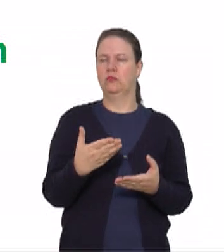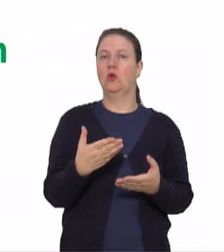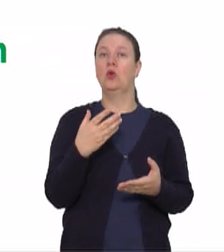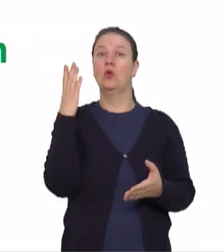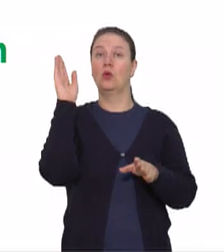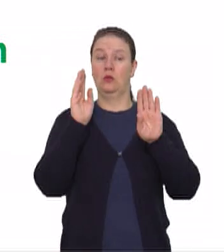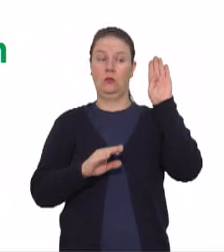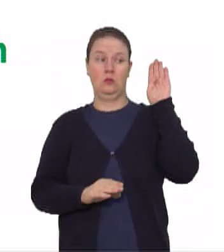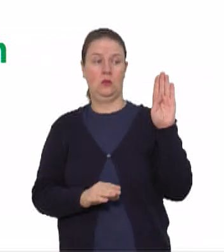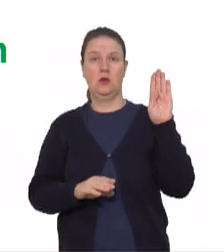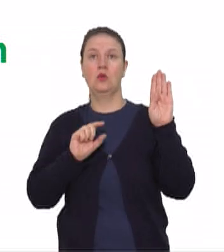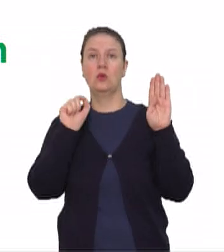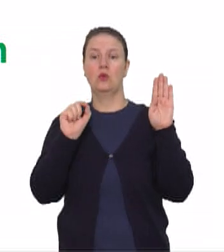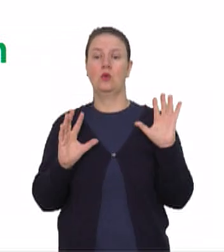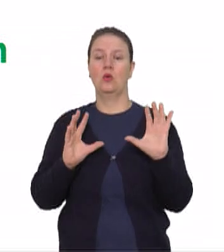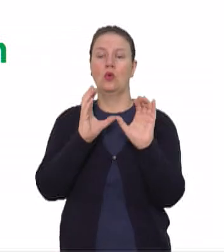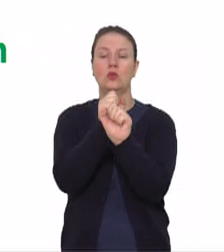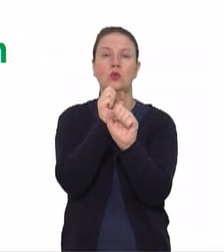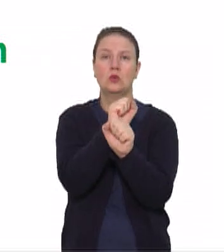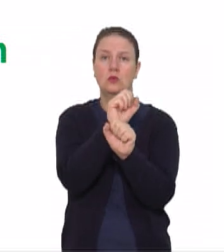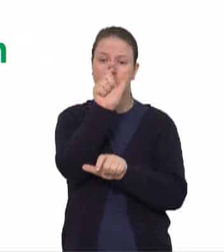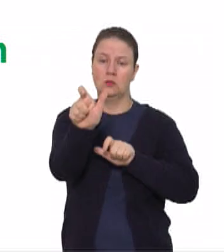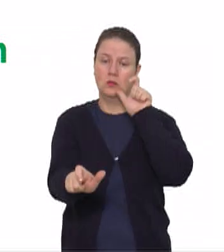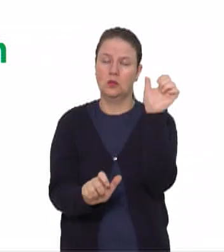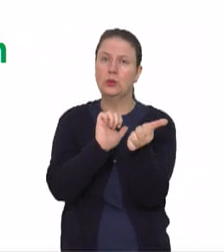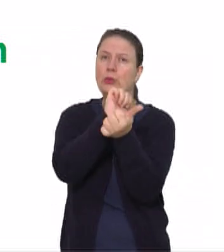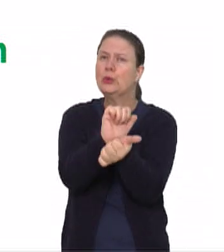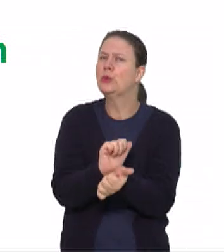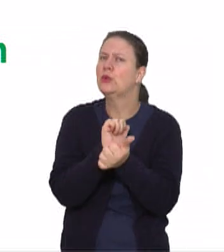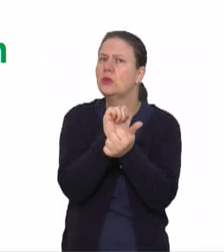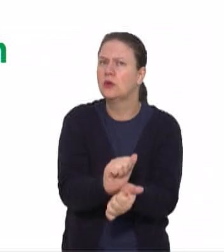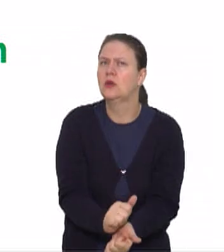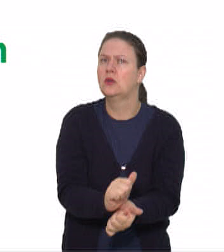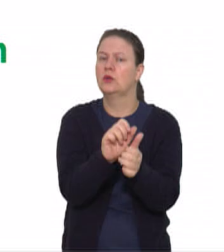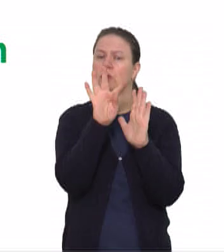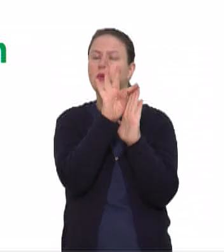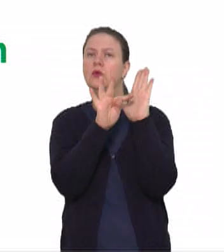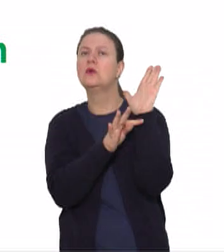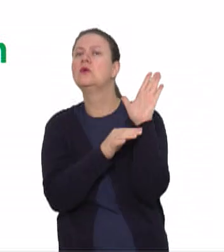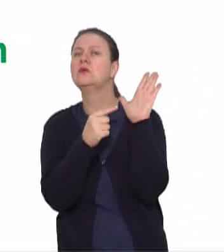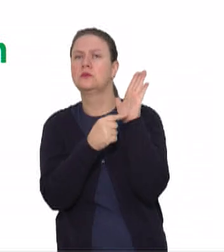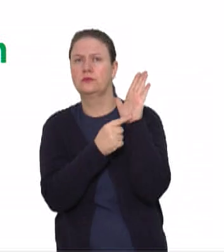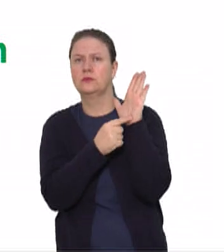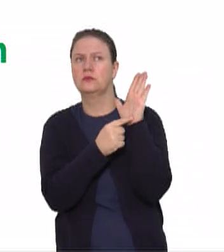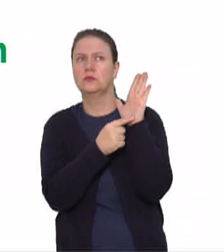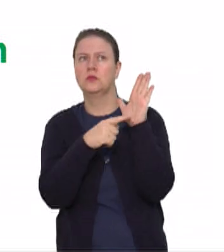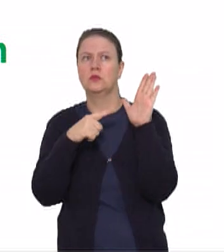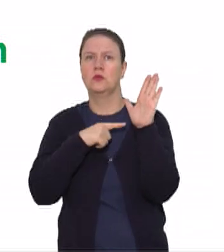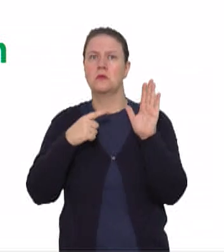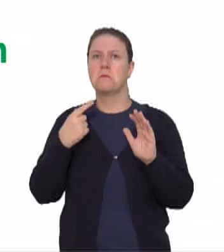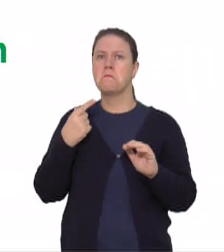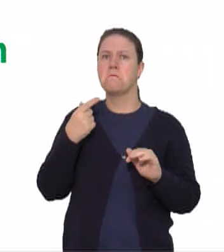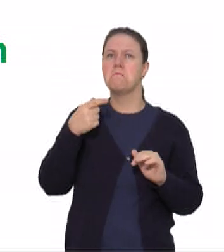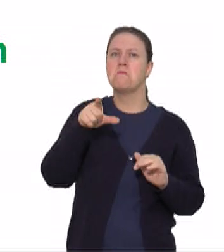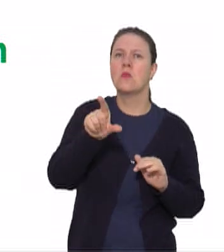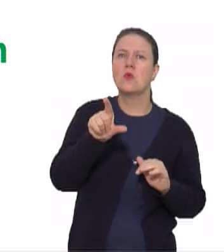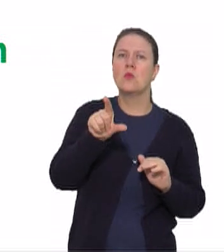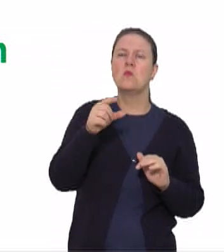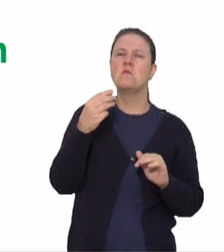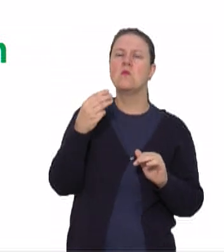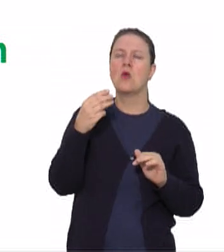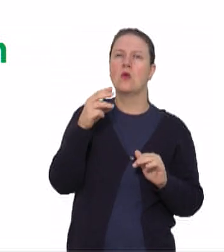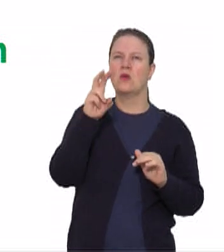número de escravizados nas plantagens, que são os plantations, né, citados no texto? 500 mil de escravos negros